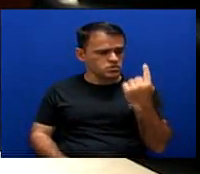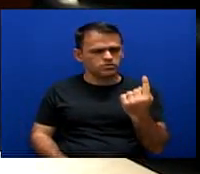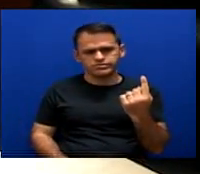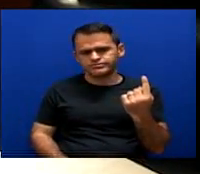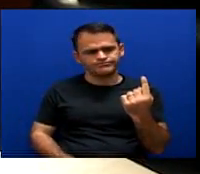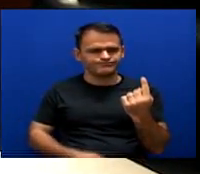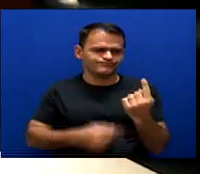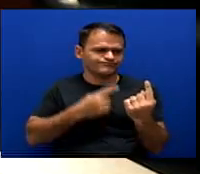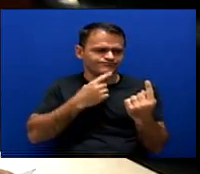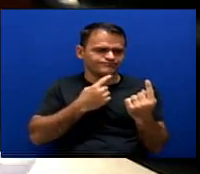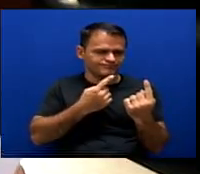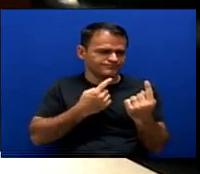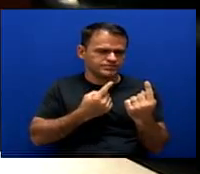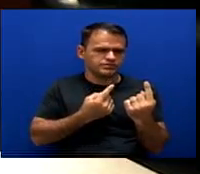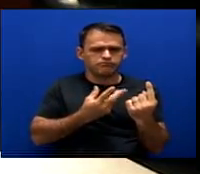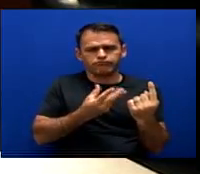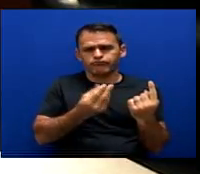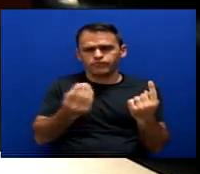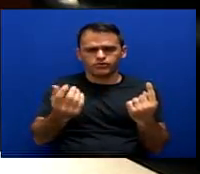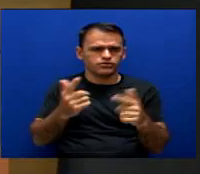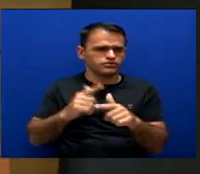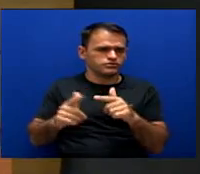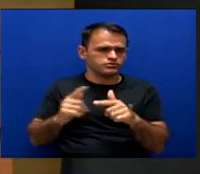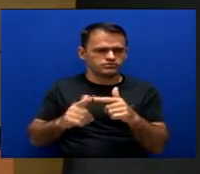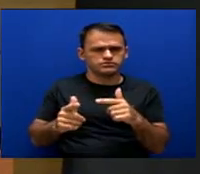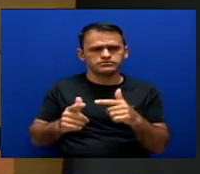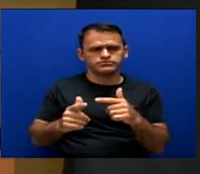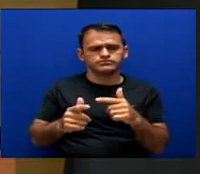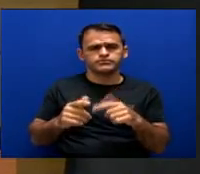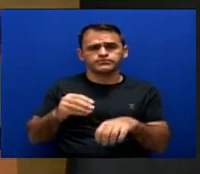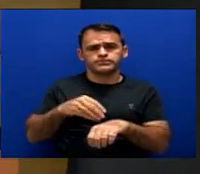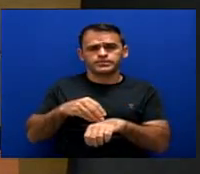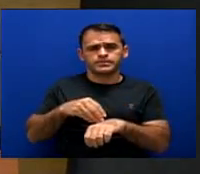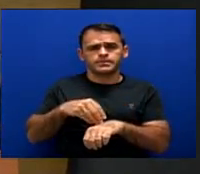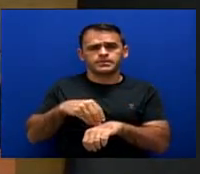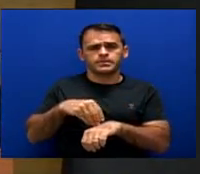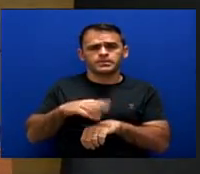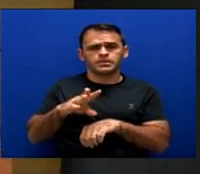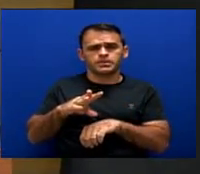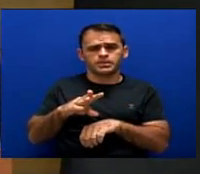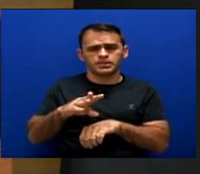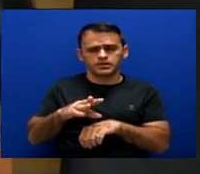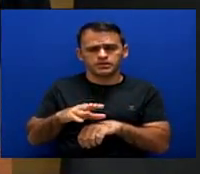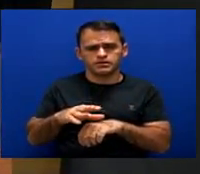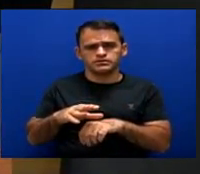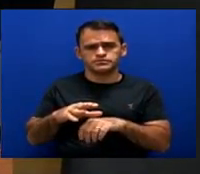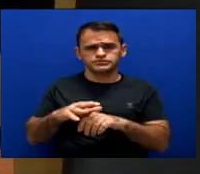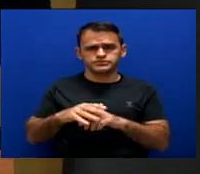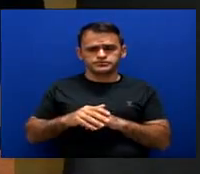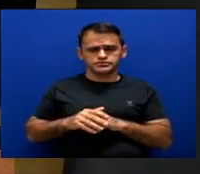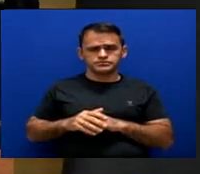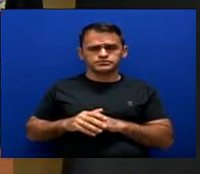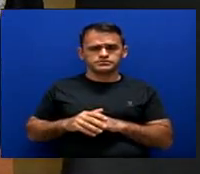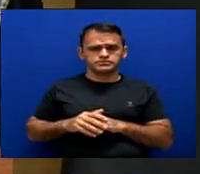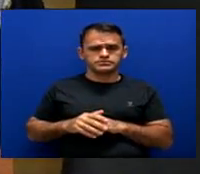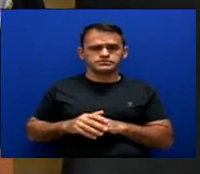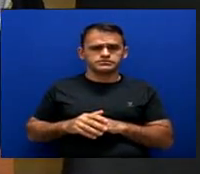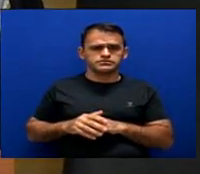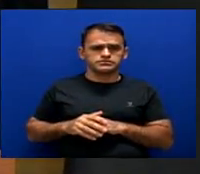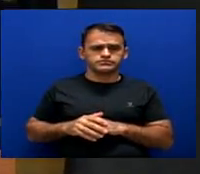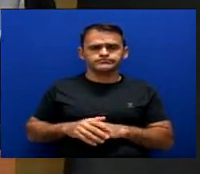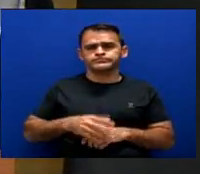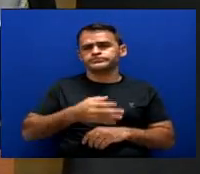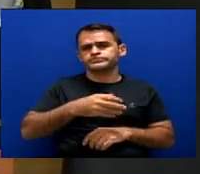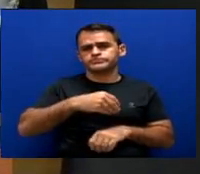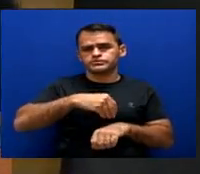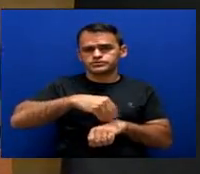muito problema é muito até vou pro povo nessa linha que está falando após receber essas essas